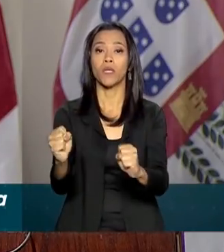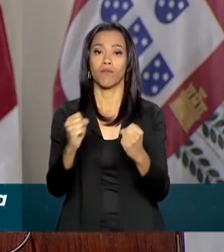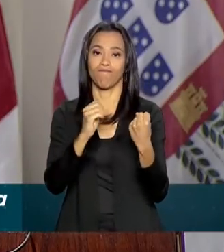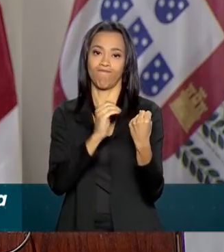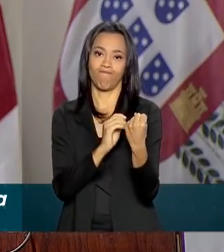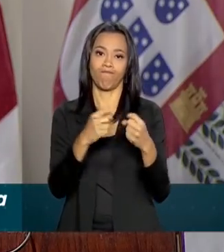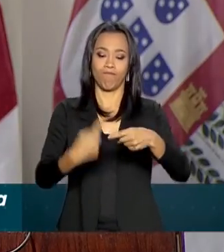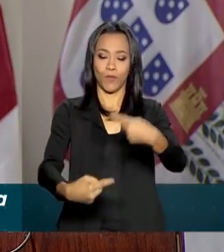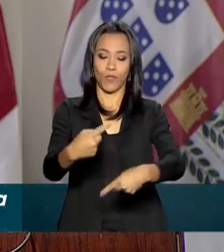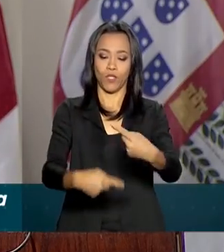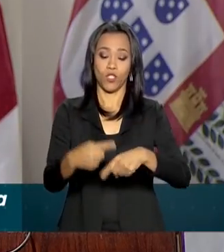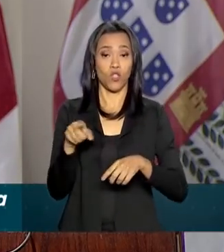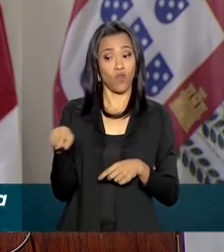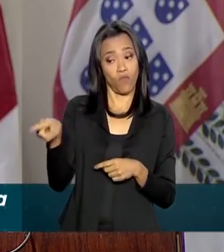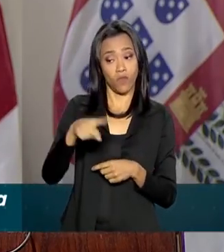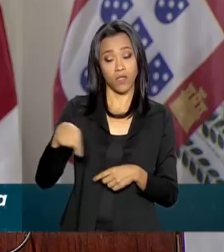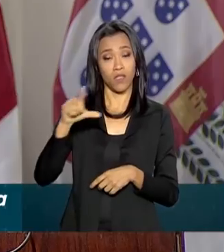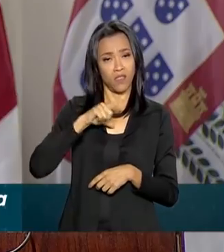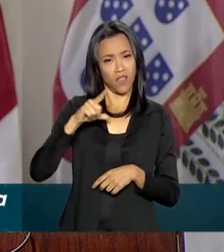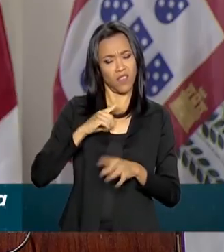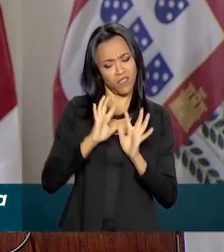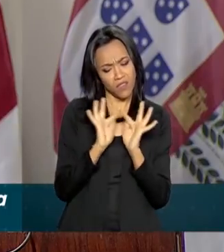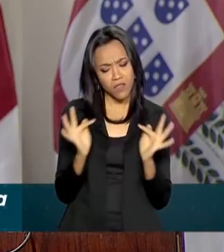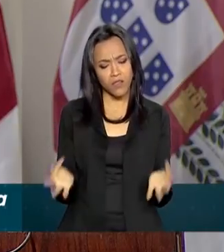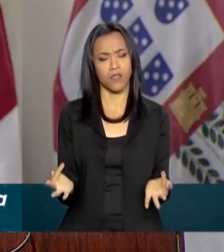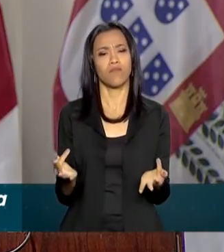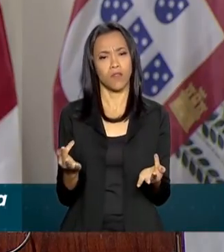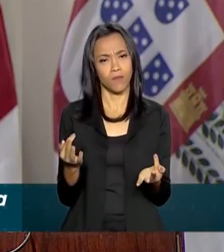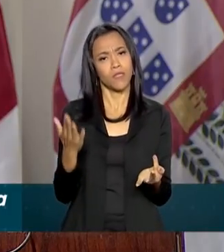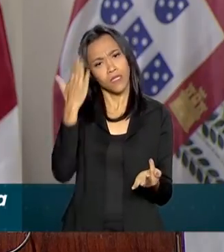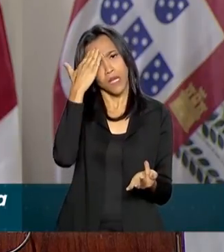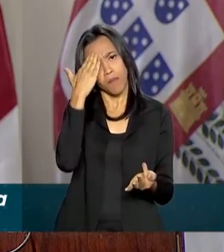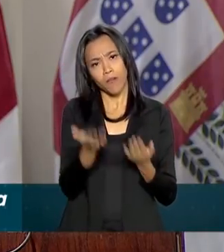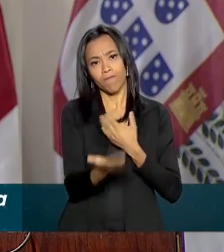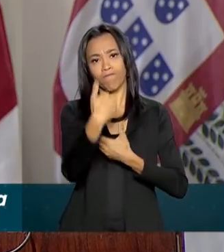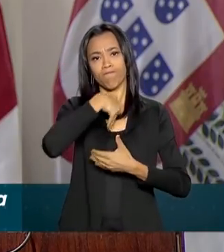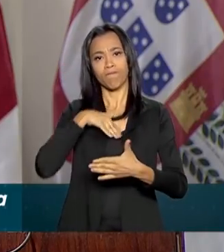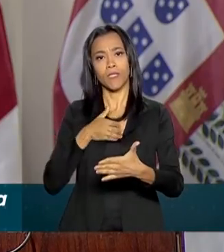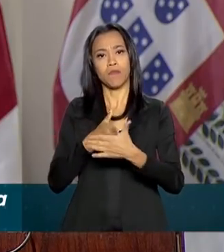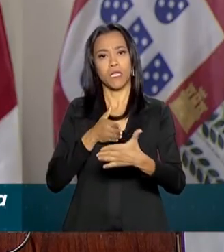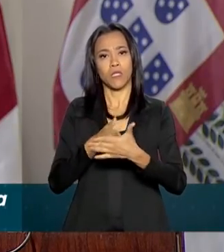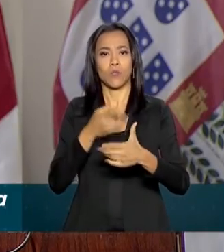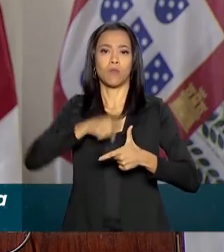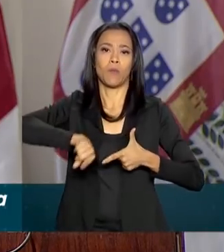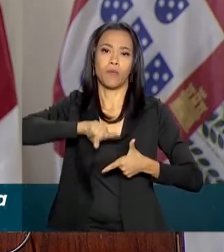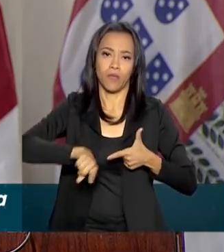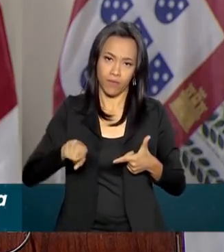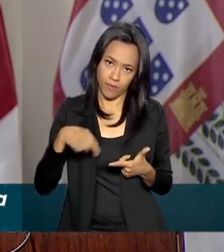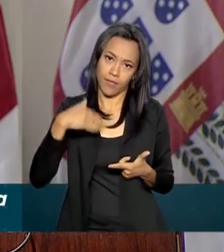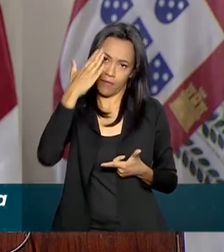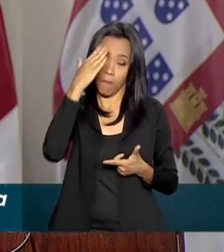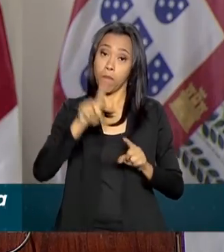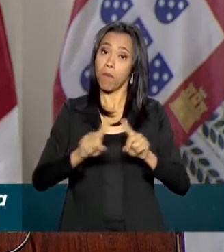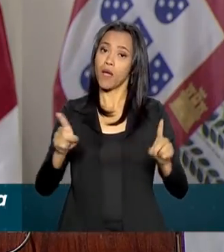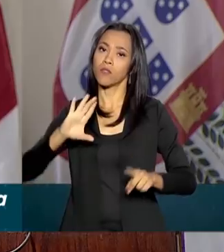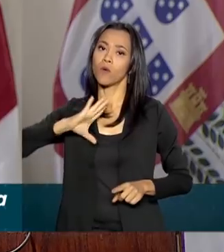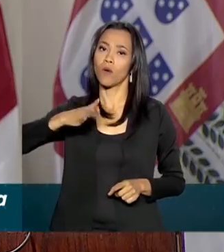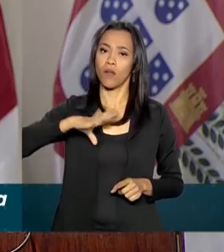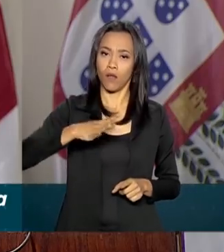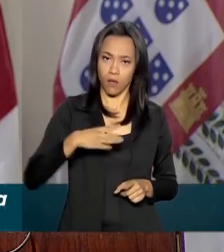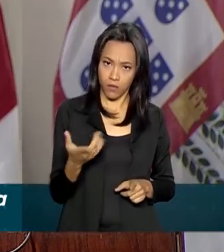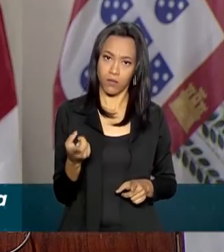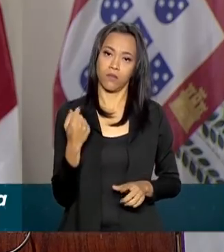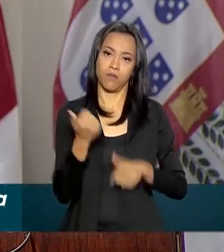o meu dade de reconhecer nossas limitações e problemas mas ousadia para trabalhar